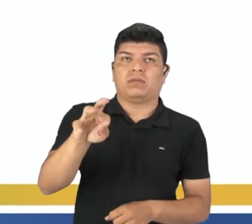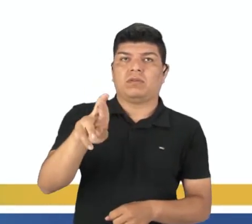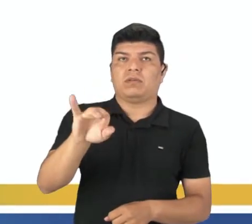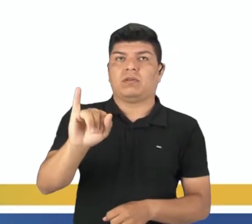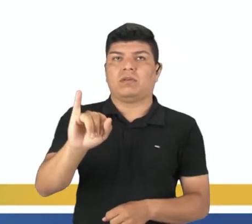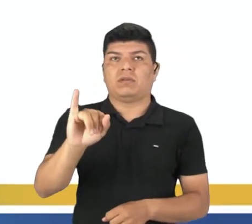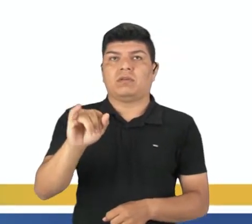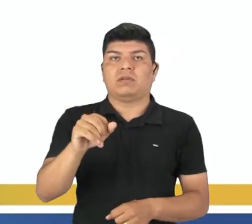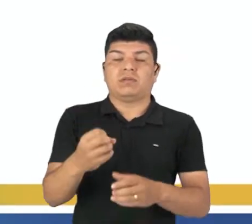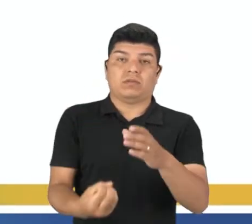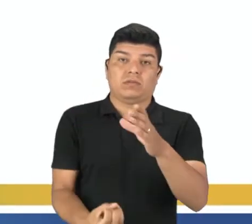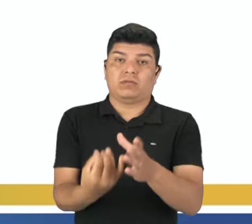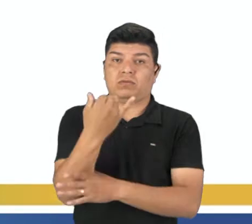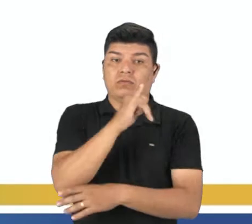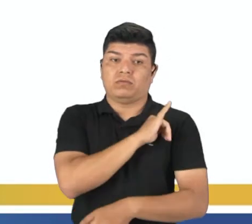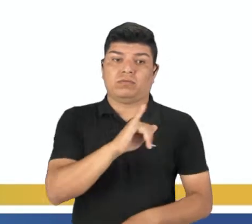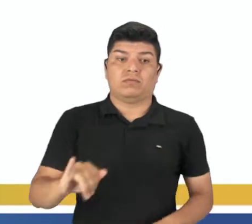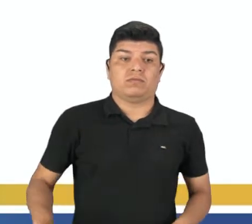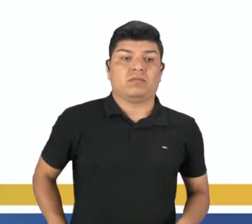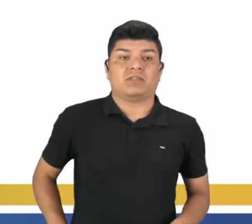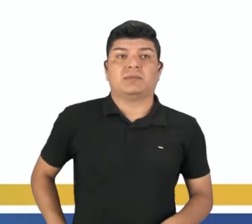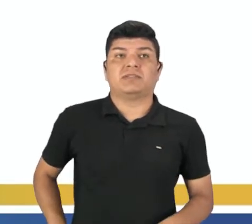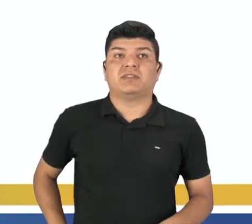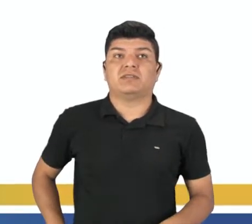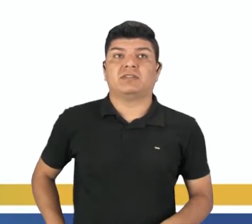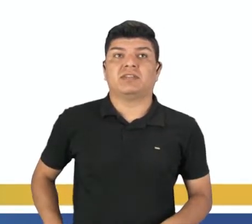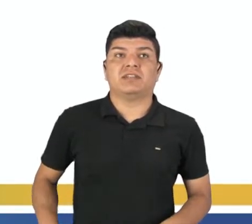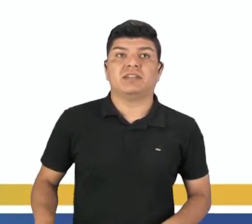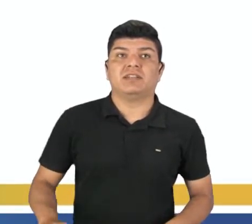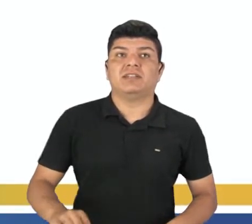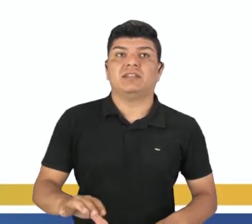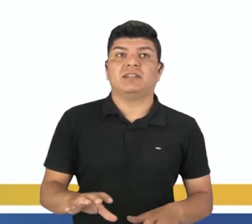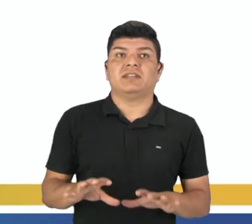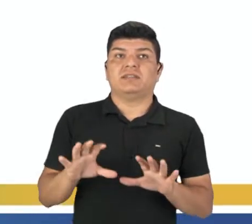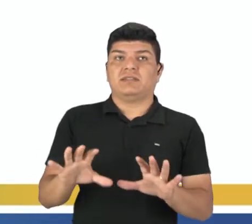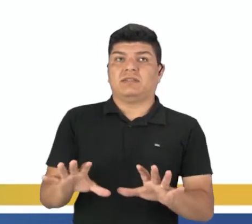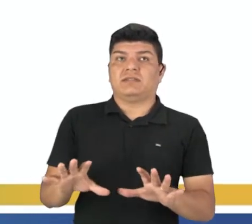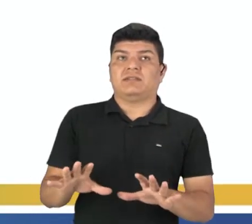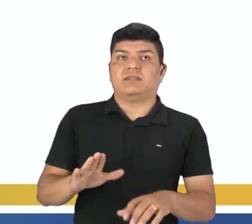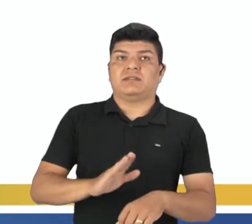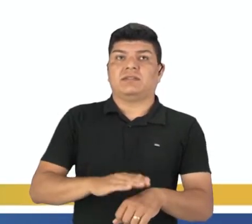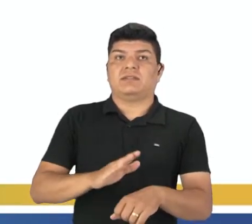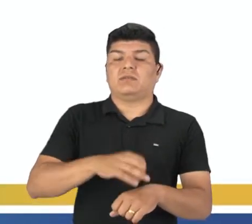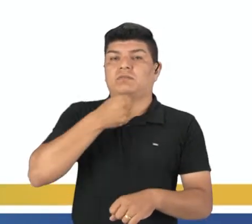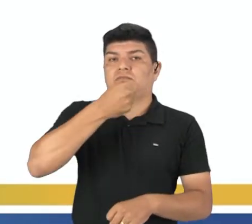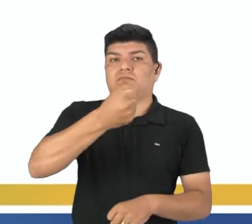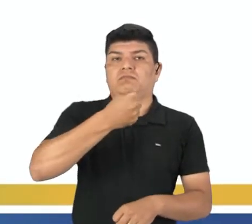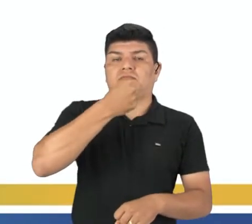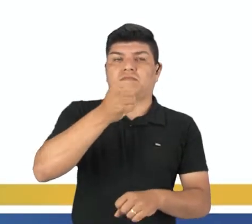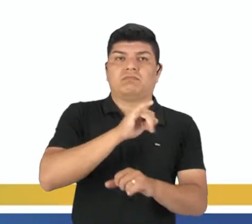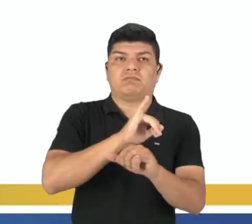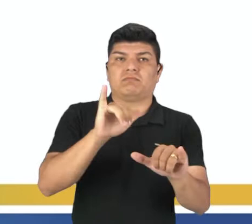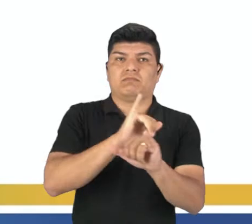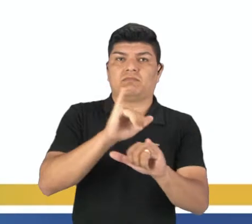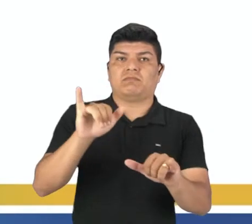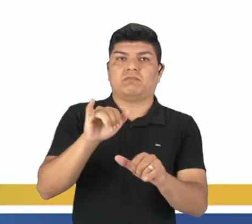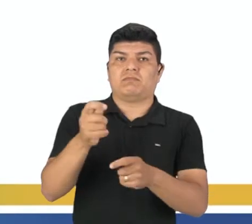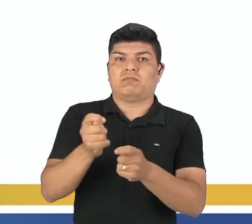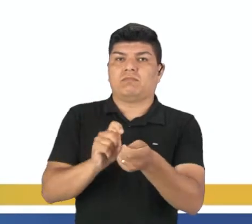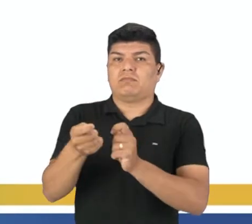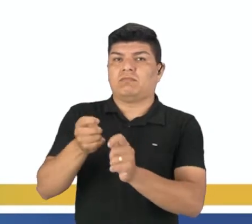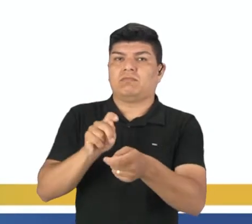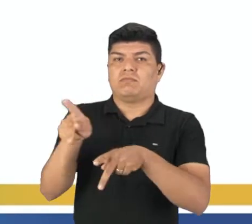império. Ele queria construir um grande império nazista. E aí havia muita propaganda nazista, controle da